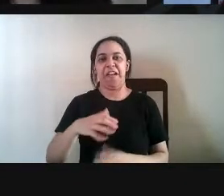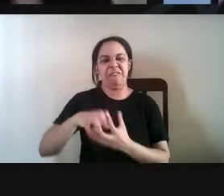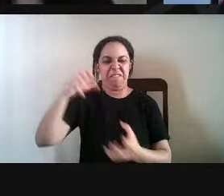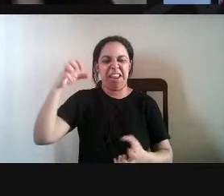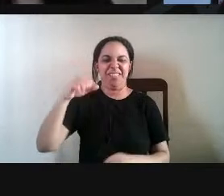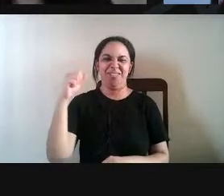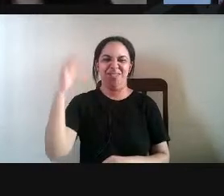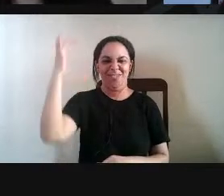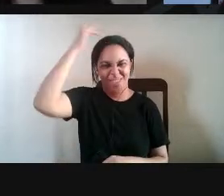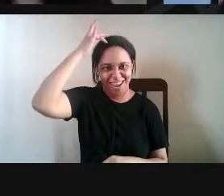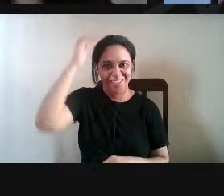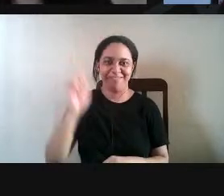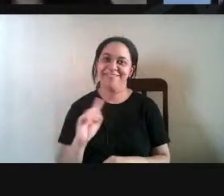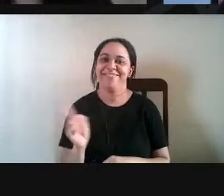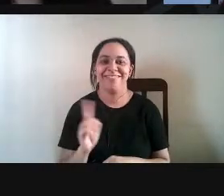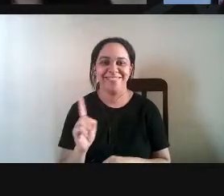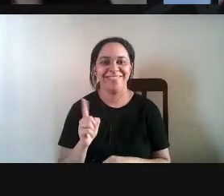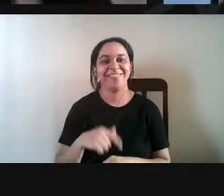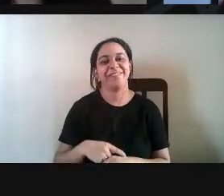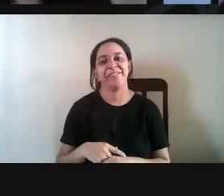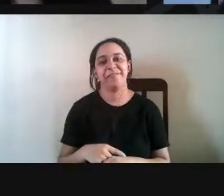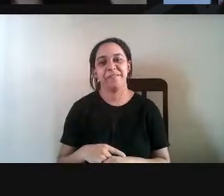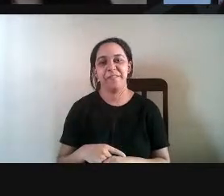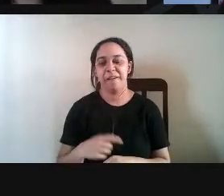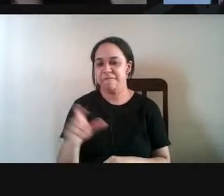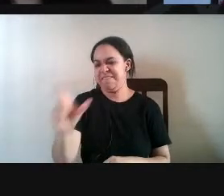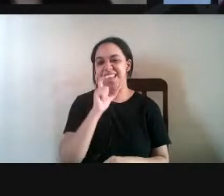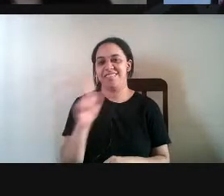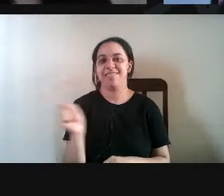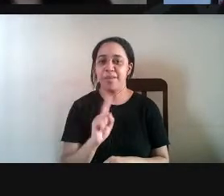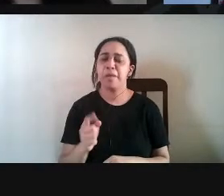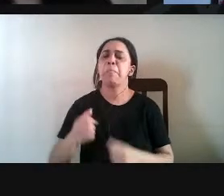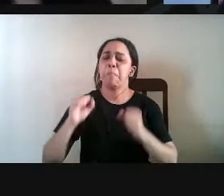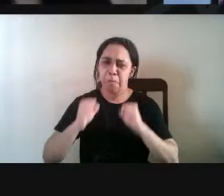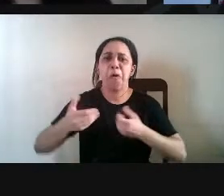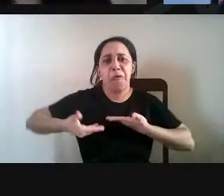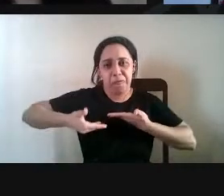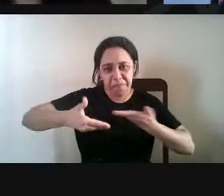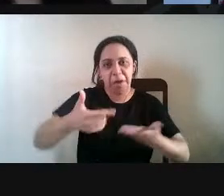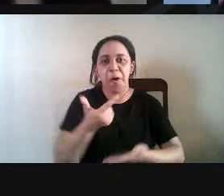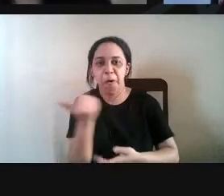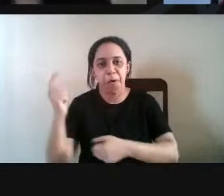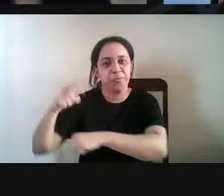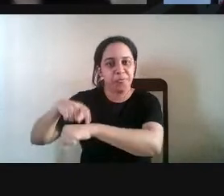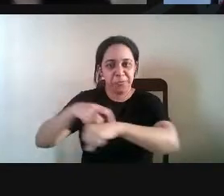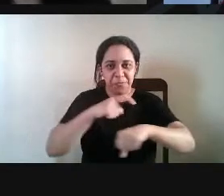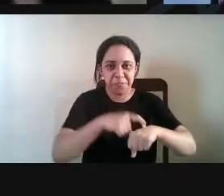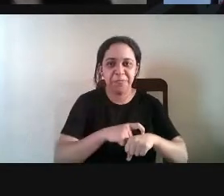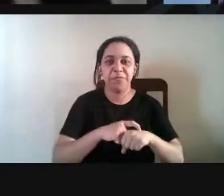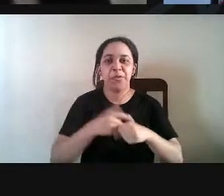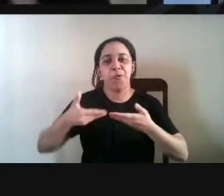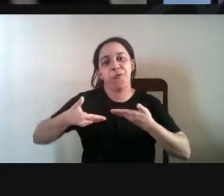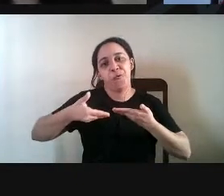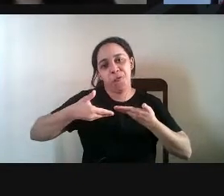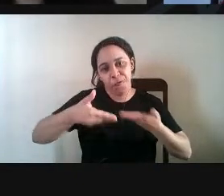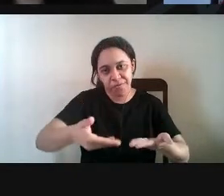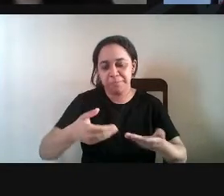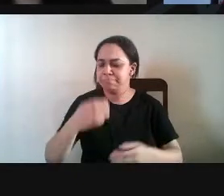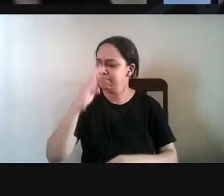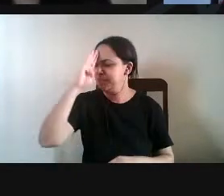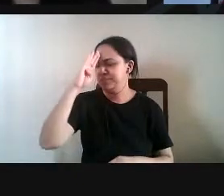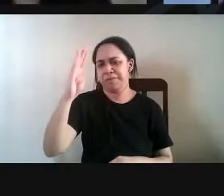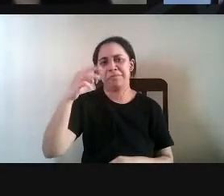Espero que vocês tenham gostado e que me convidem outras vezes, que eu tenho o maior prazer em atender os convites, principalmente do